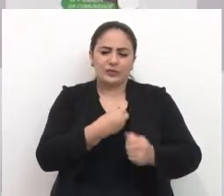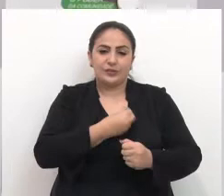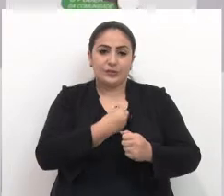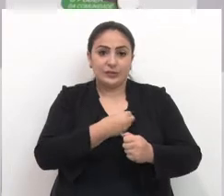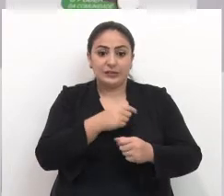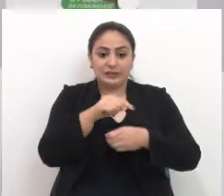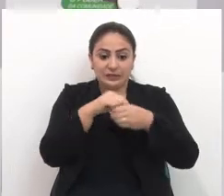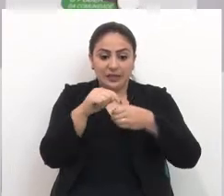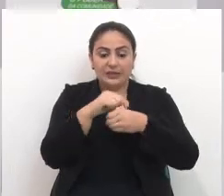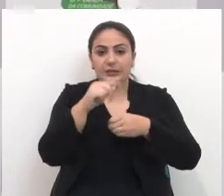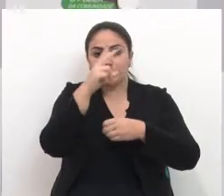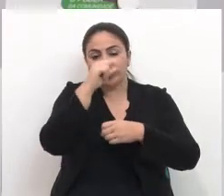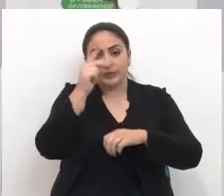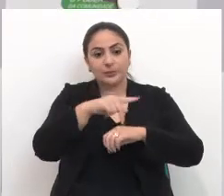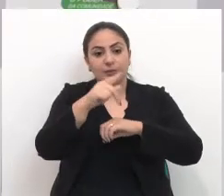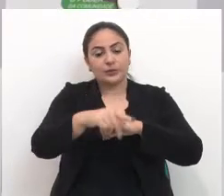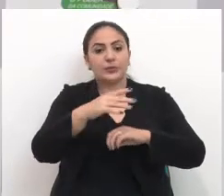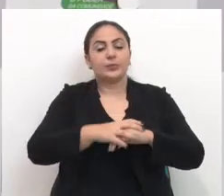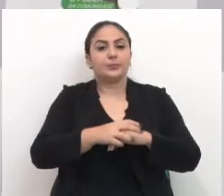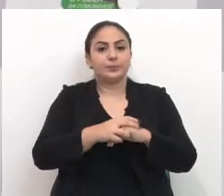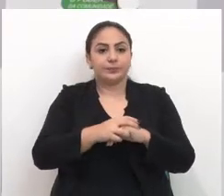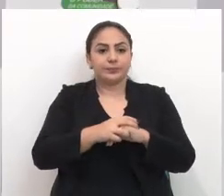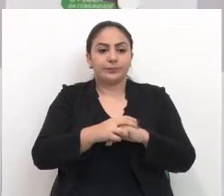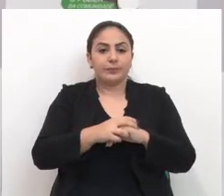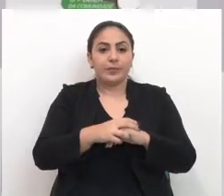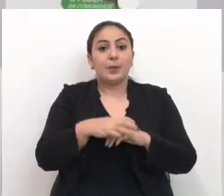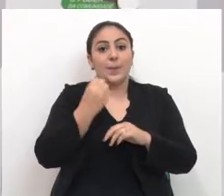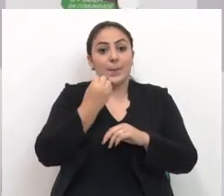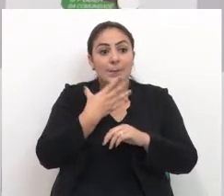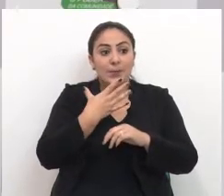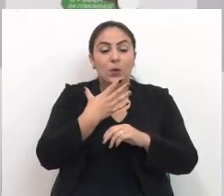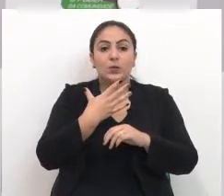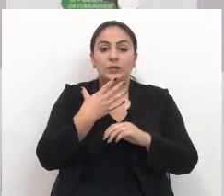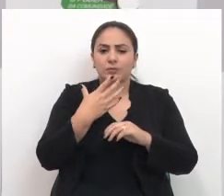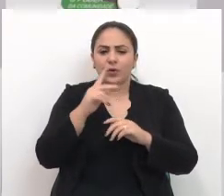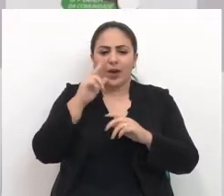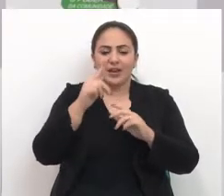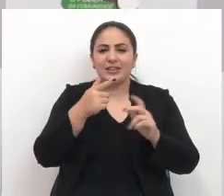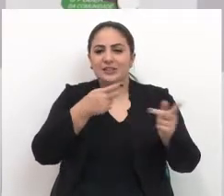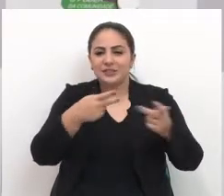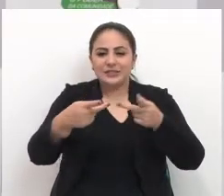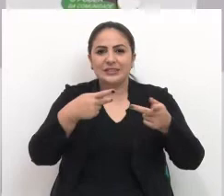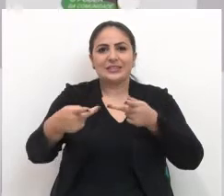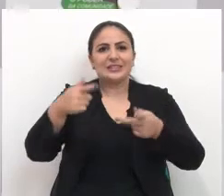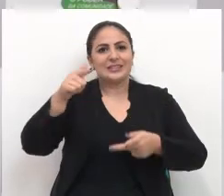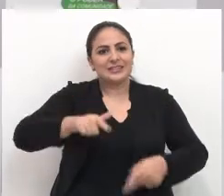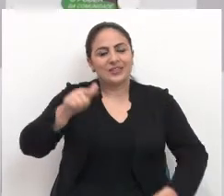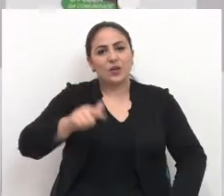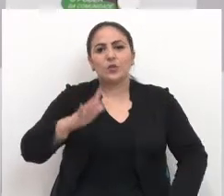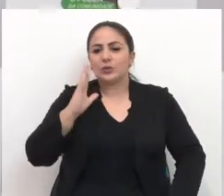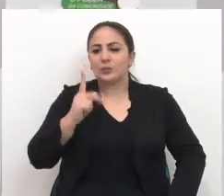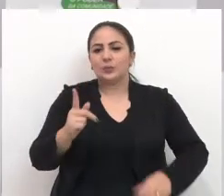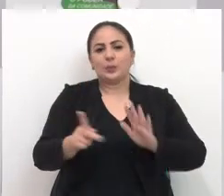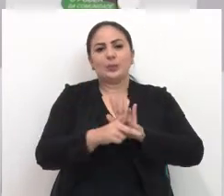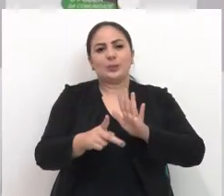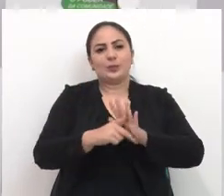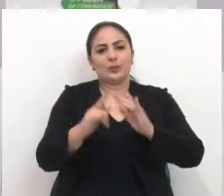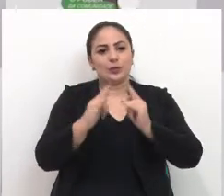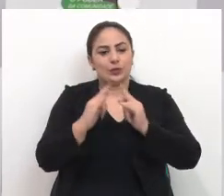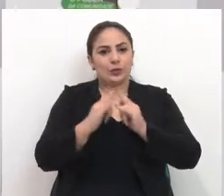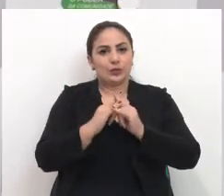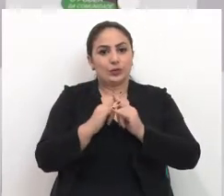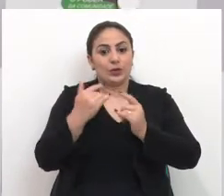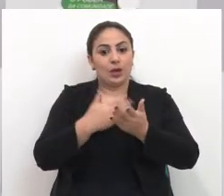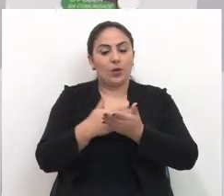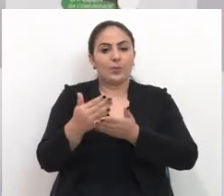no município e na cidade de Passo Fundo naquela época. Então foi revisitar o próprio acervo do Instituto. A